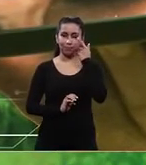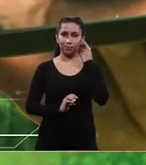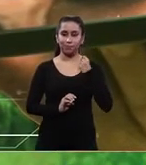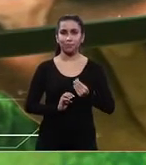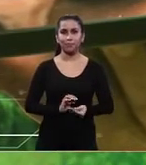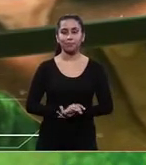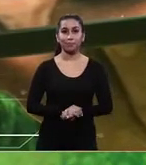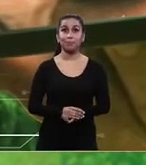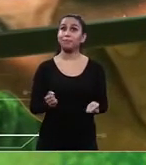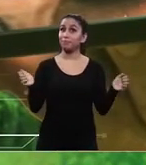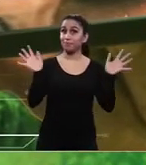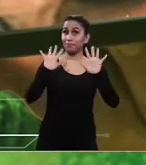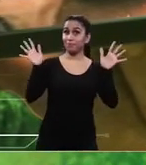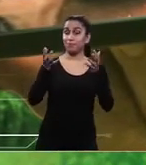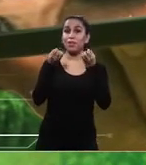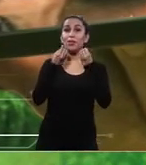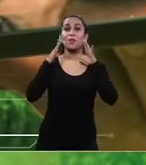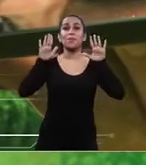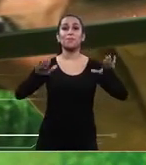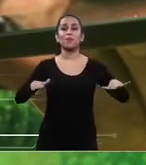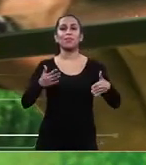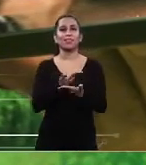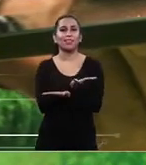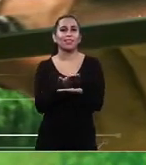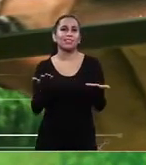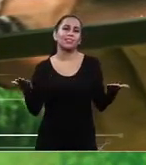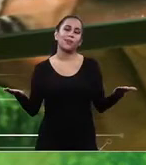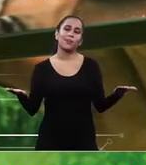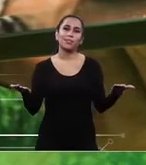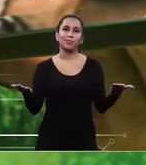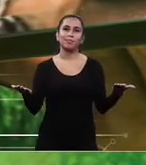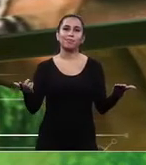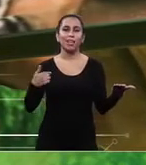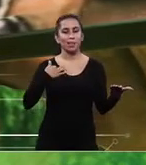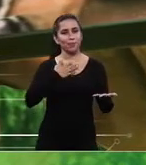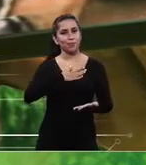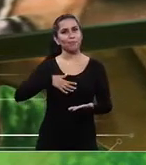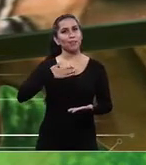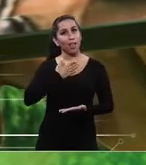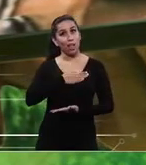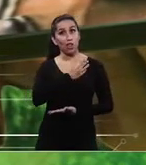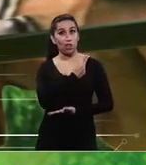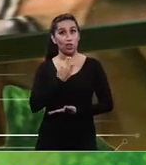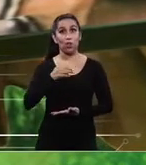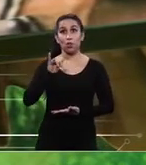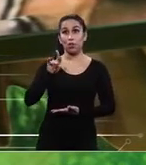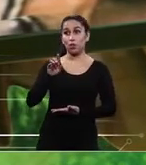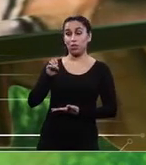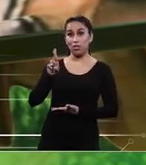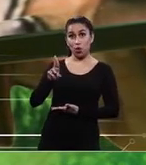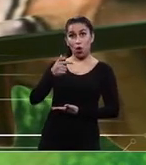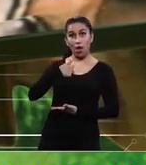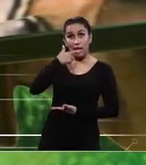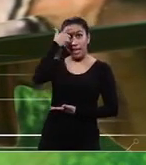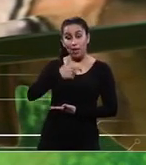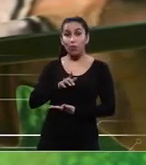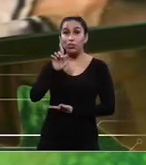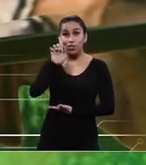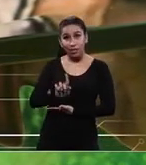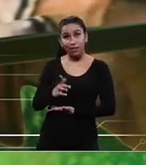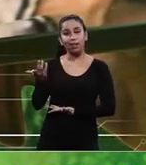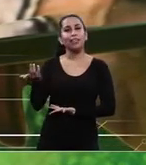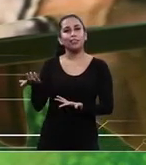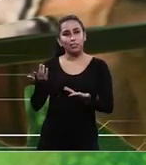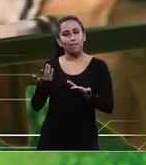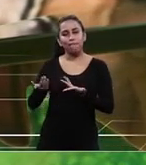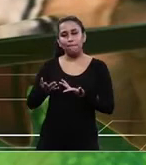Bom, boa tarde a todos. Gostaria de me apresentar. Meu nome é Igor Celeste, sou gerente de inteligência de mercado